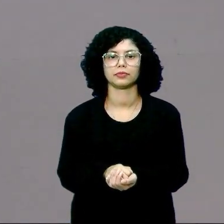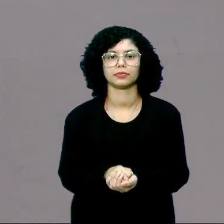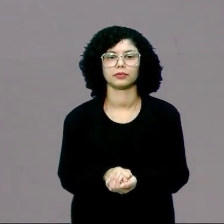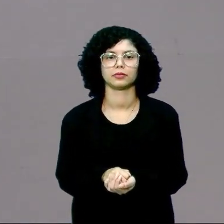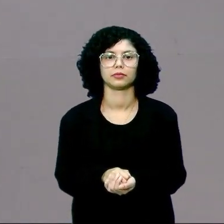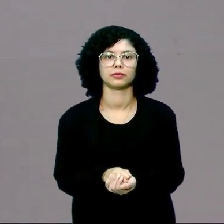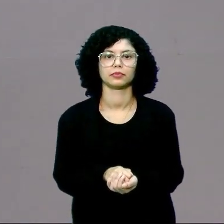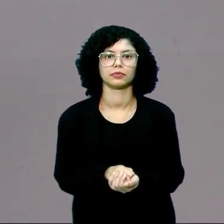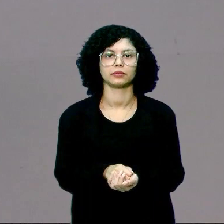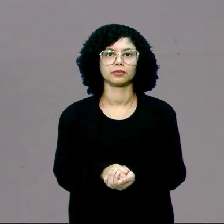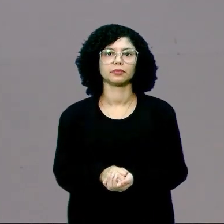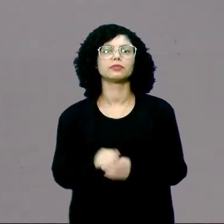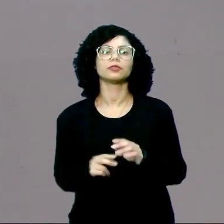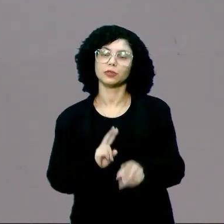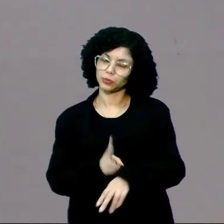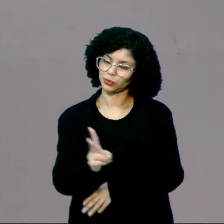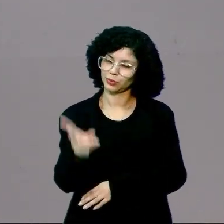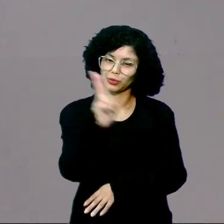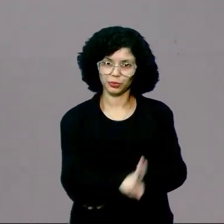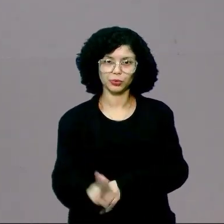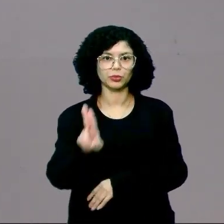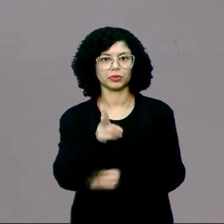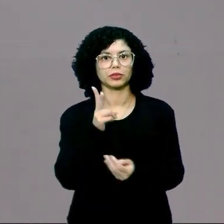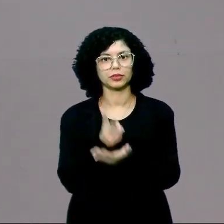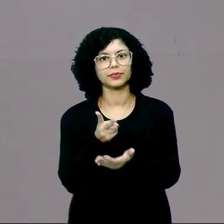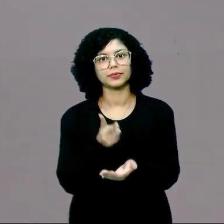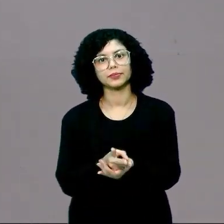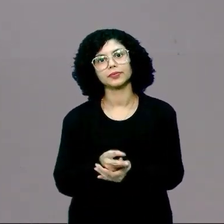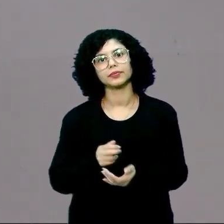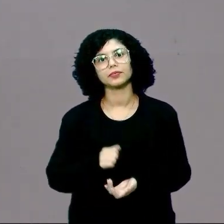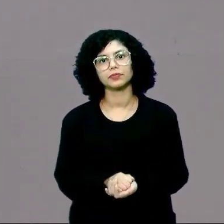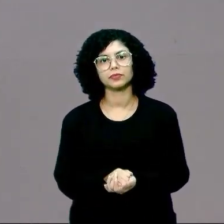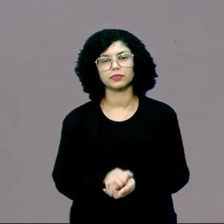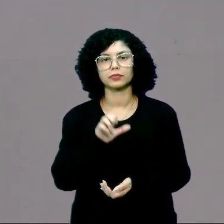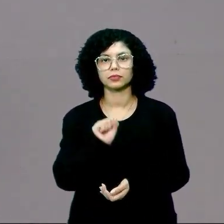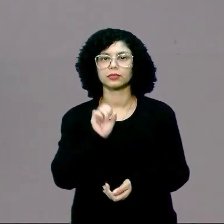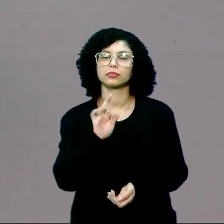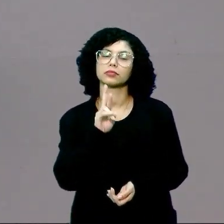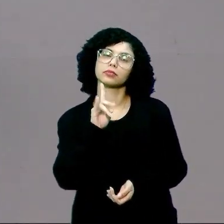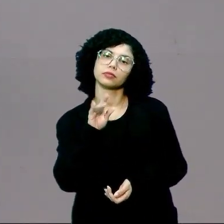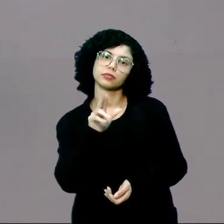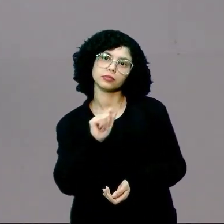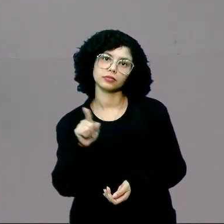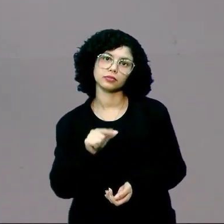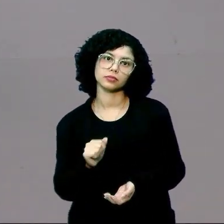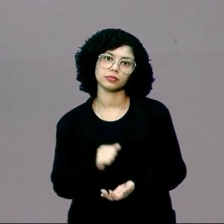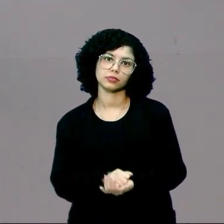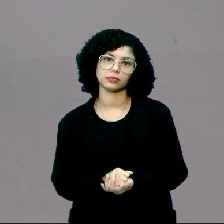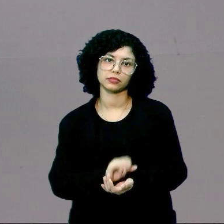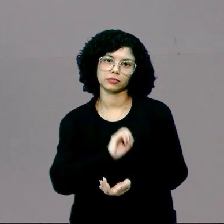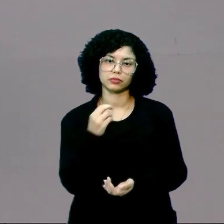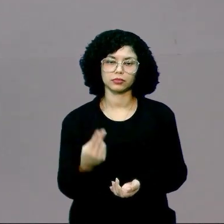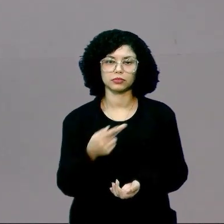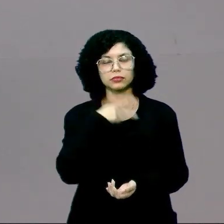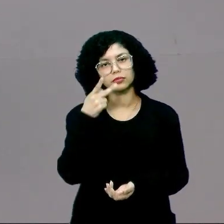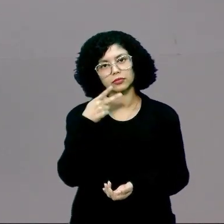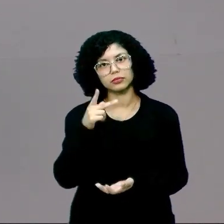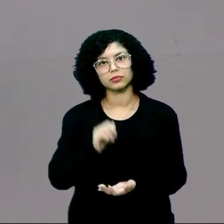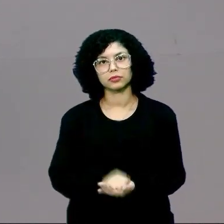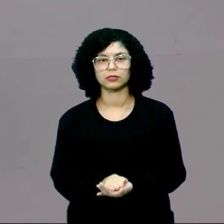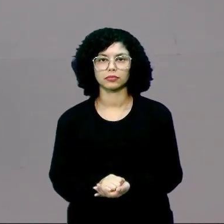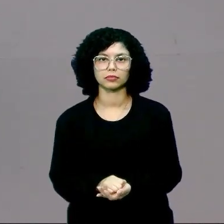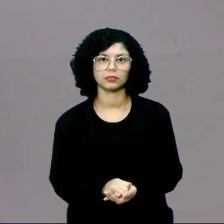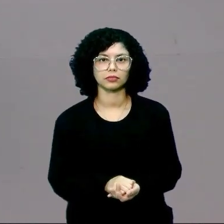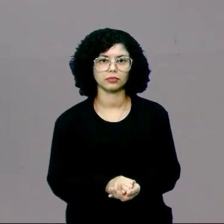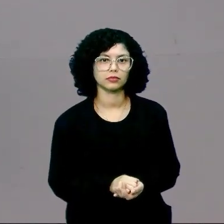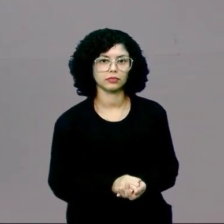aí, eles circulam, as pessoas utilizam também como forma de satirizar, ou de fazer, ou de falar implicitamente,